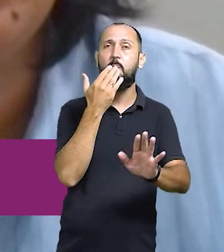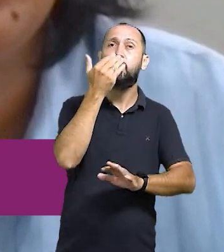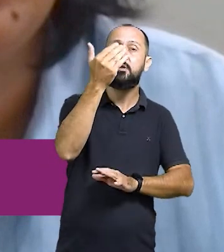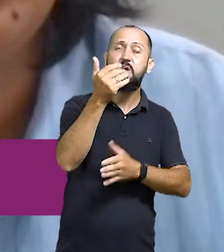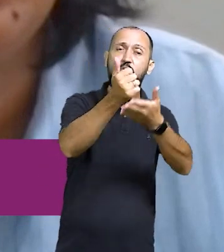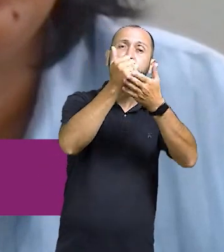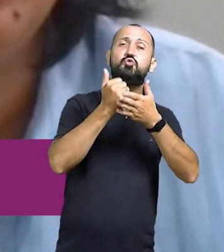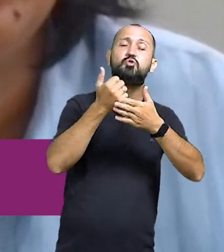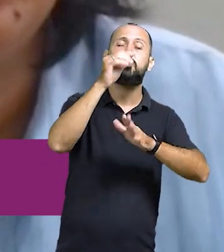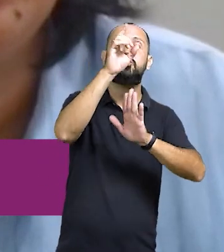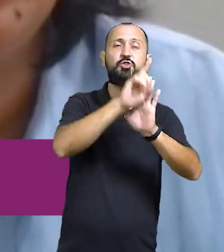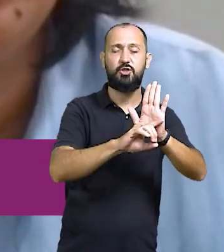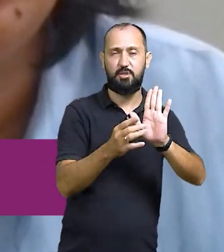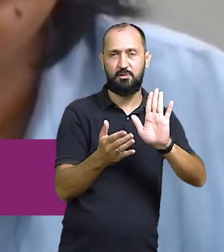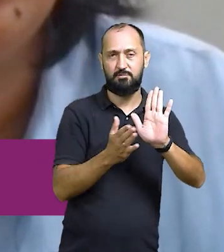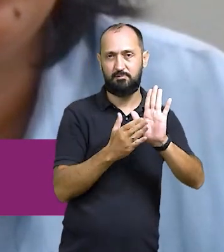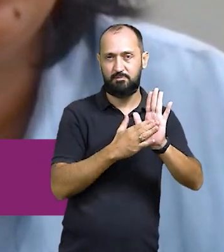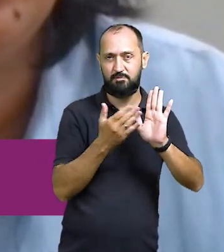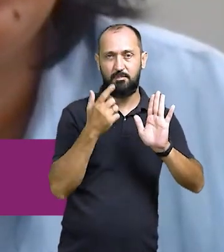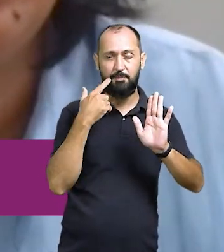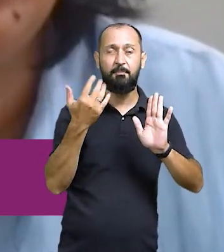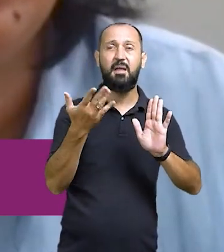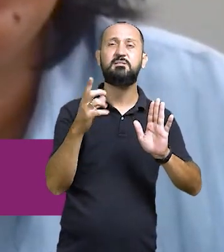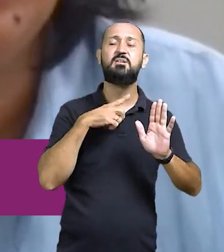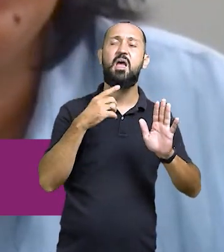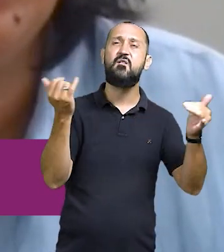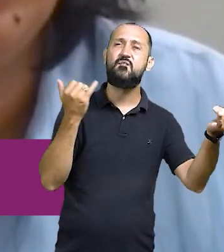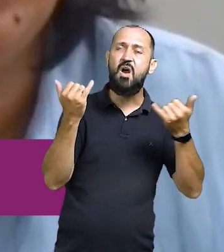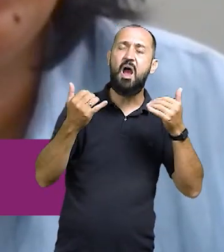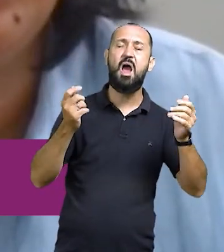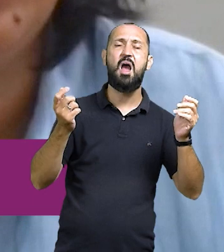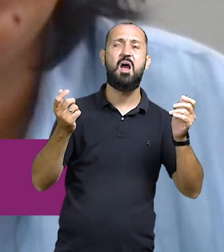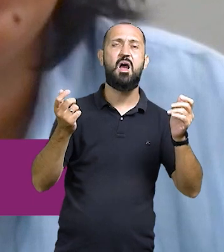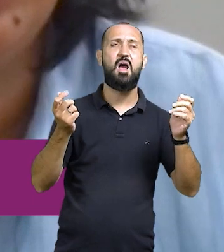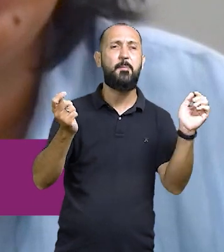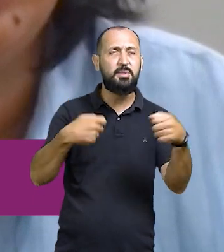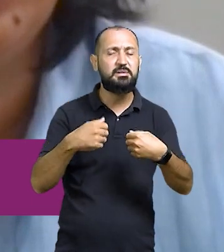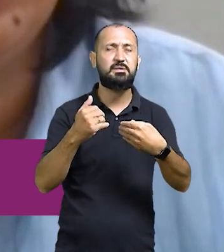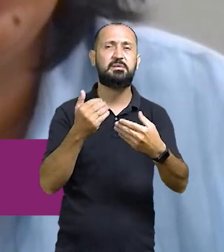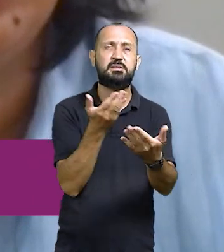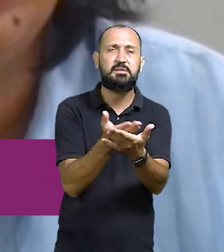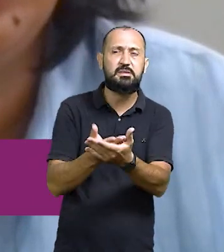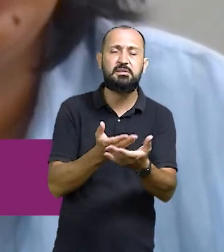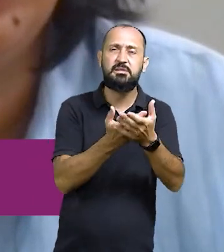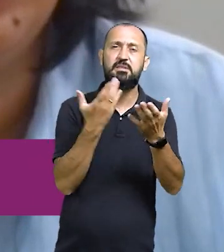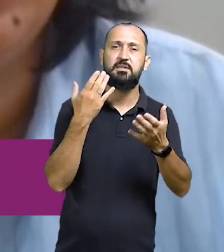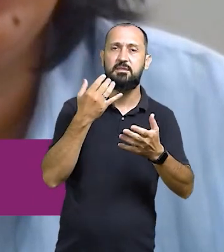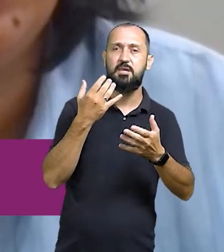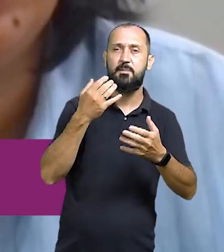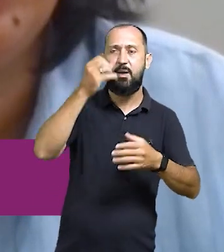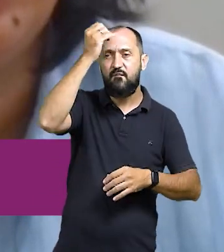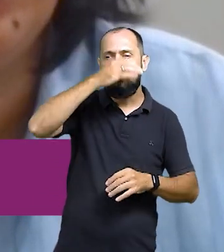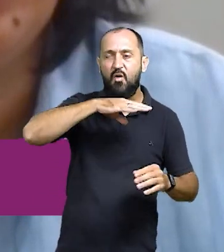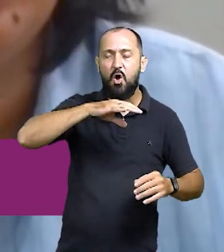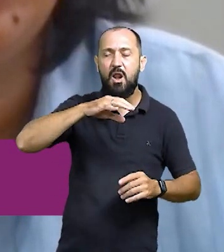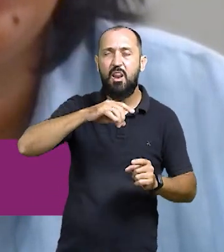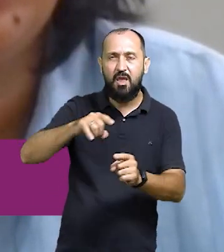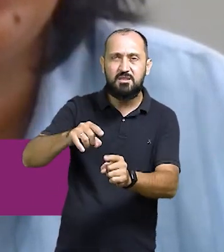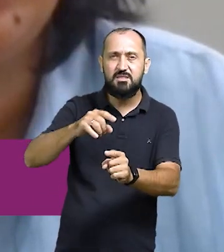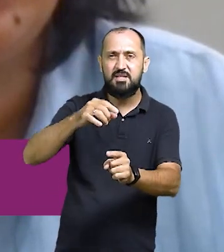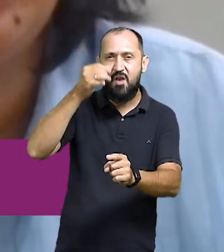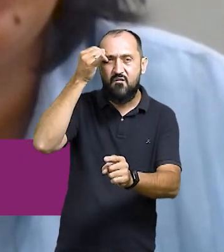atual que a gente gosta de trazer aqui para o Perspectiva é a questão do auxílio da tecnologia no